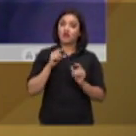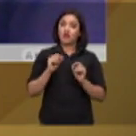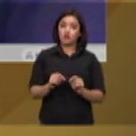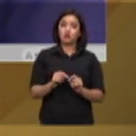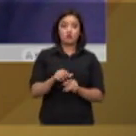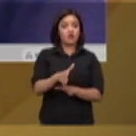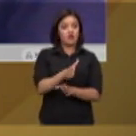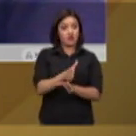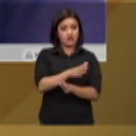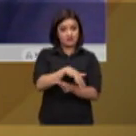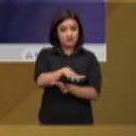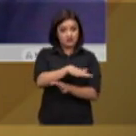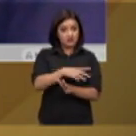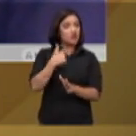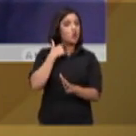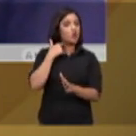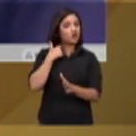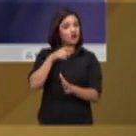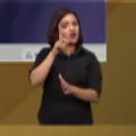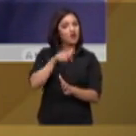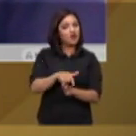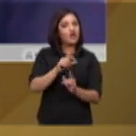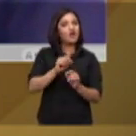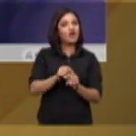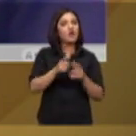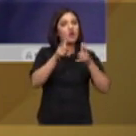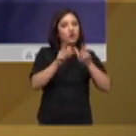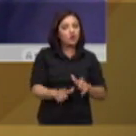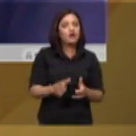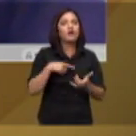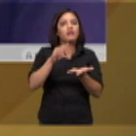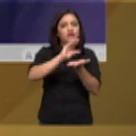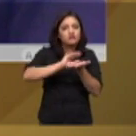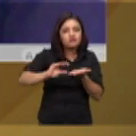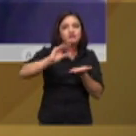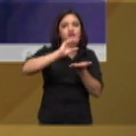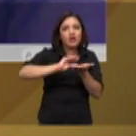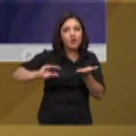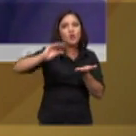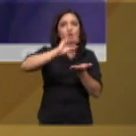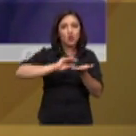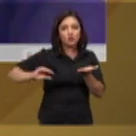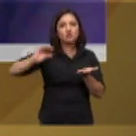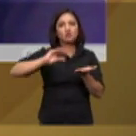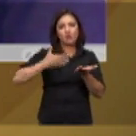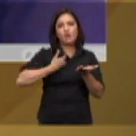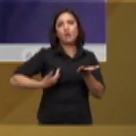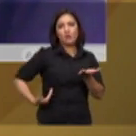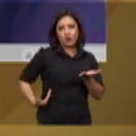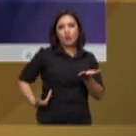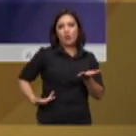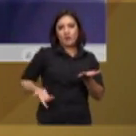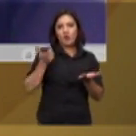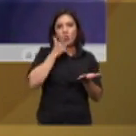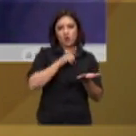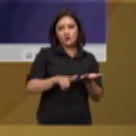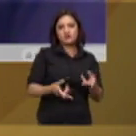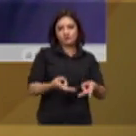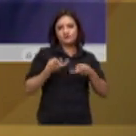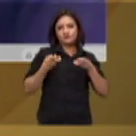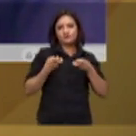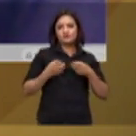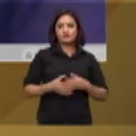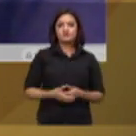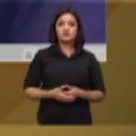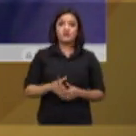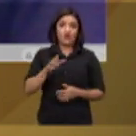as loterias nada mais são do que fonte de geração de receita pública. Compulsória?